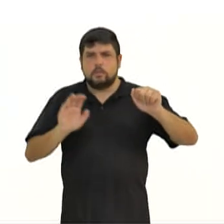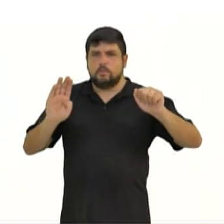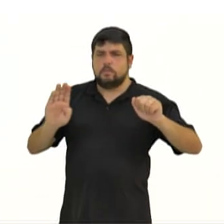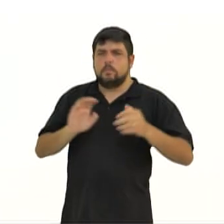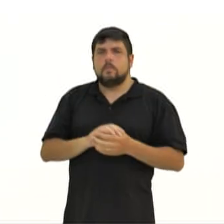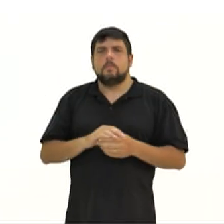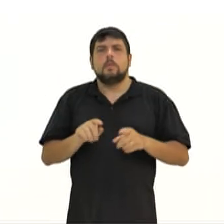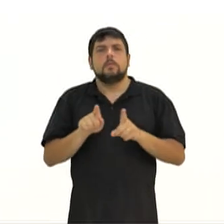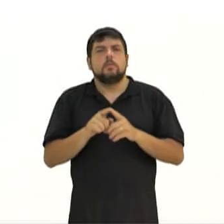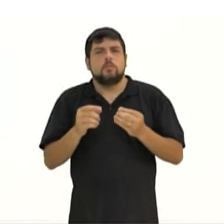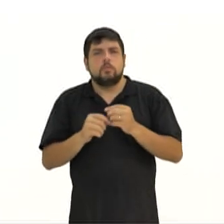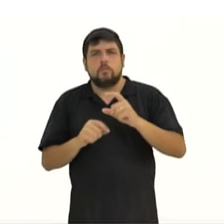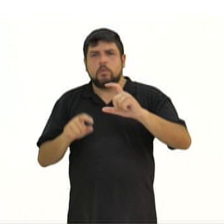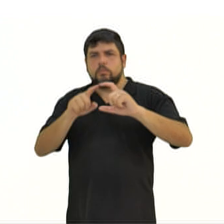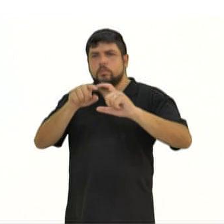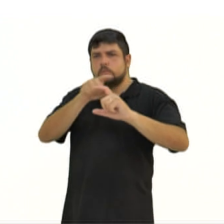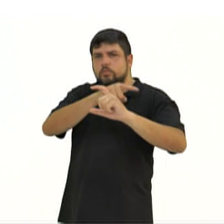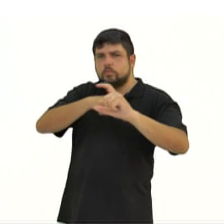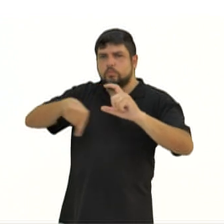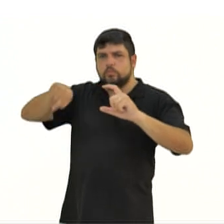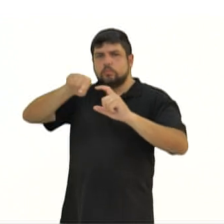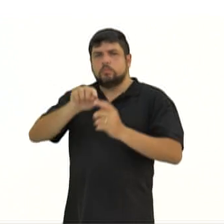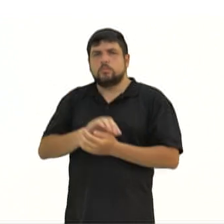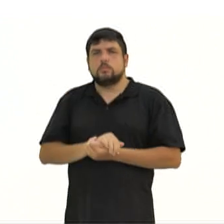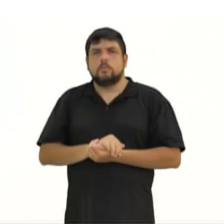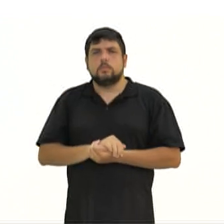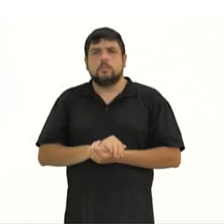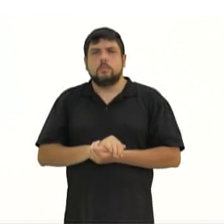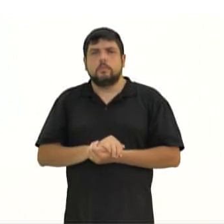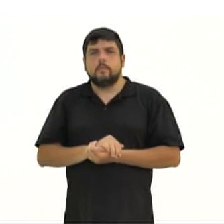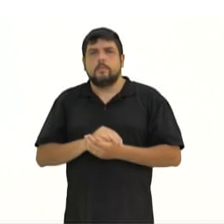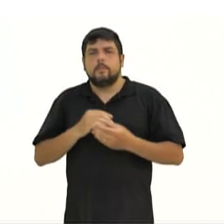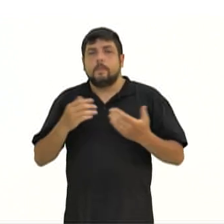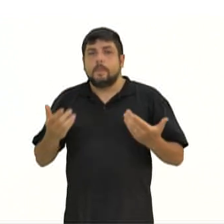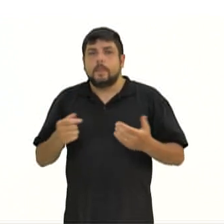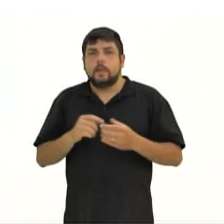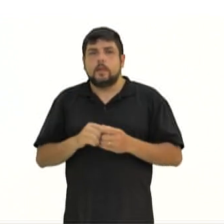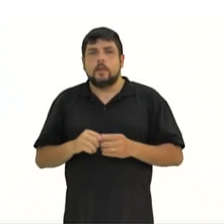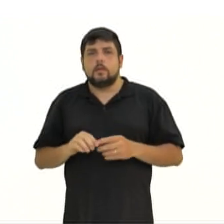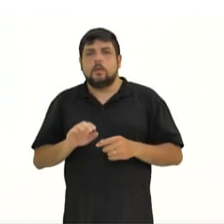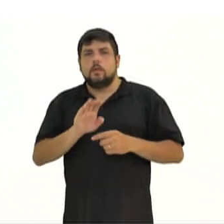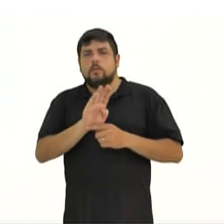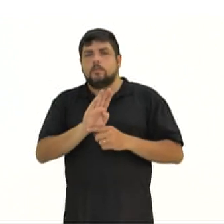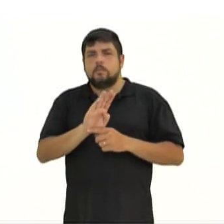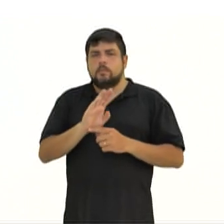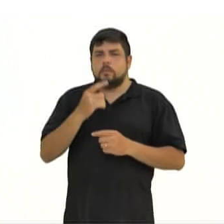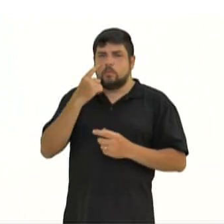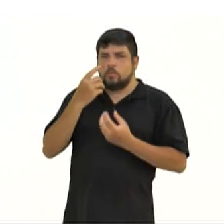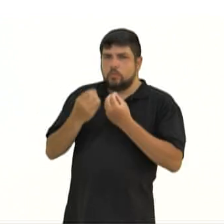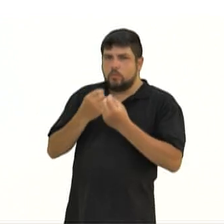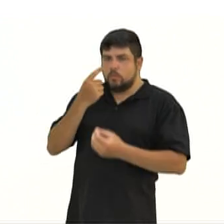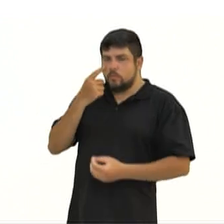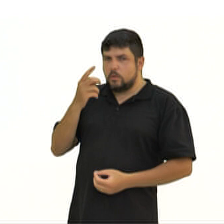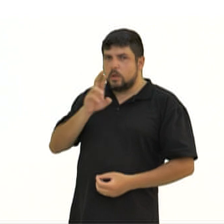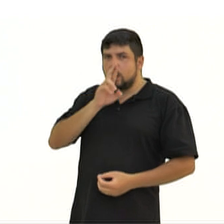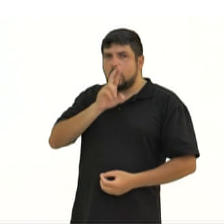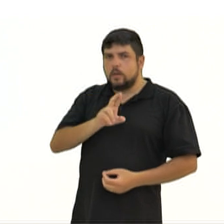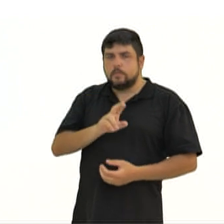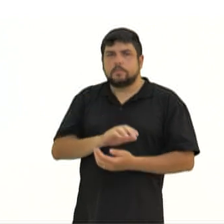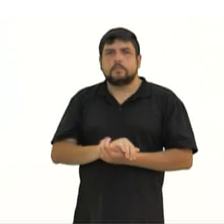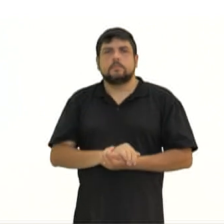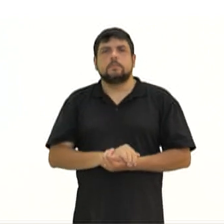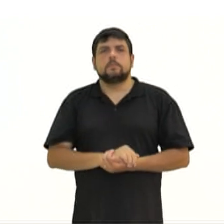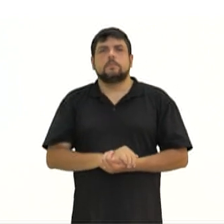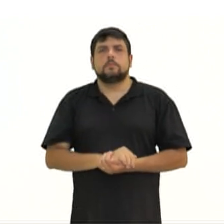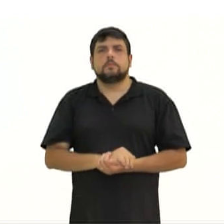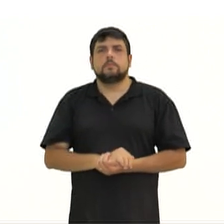reação global da pilha. Então, as semi-reações. Então, o B sólido vai se formar B3 mais aquoso mais 3 elétrons. E